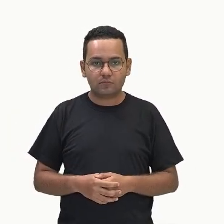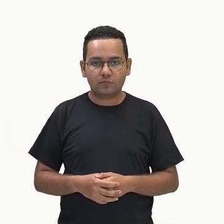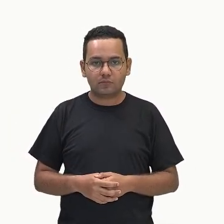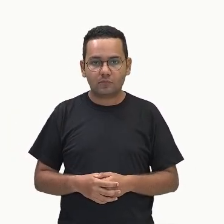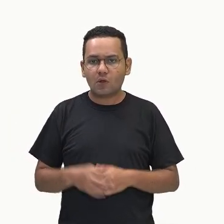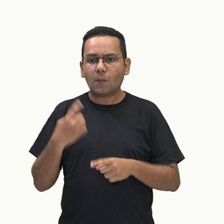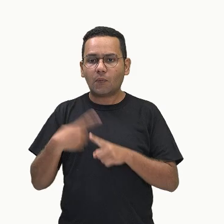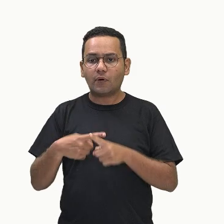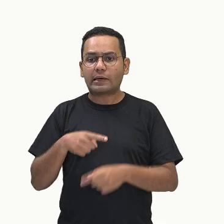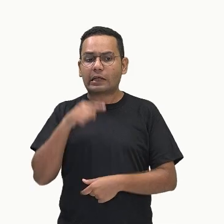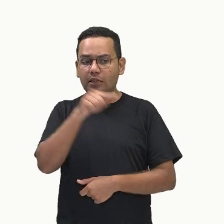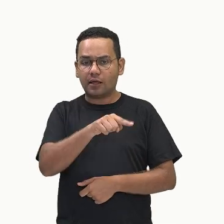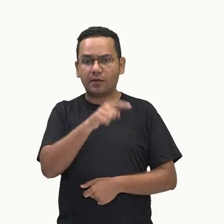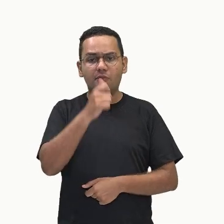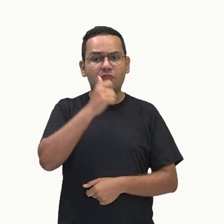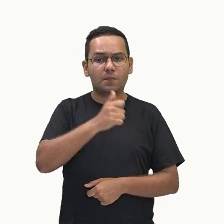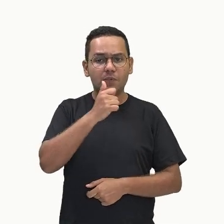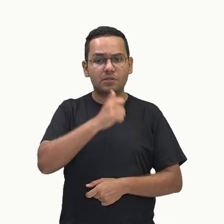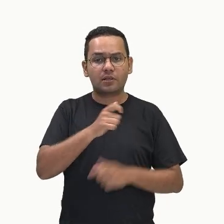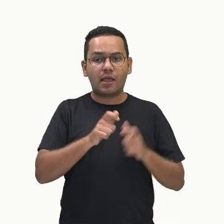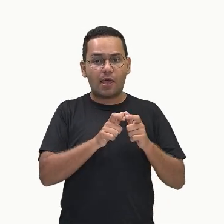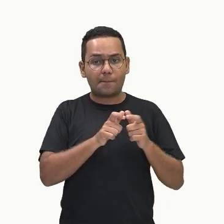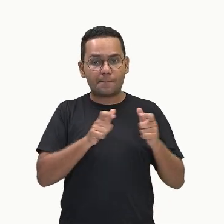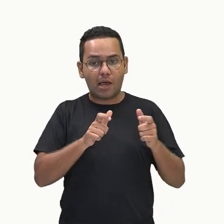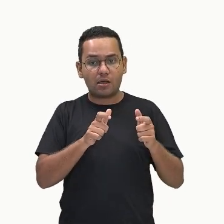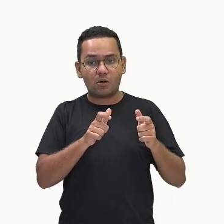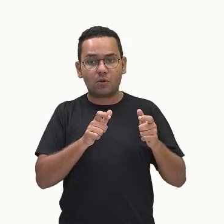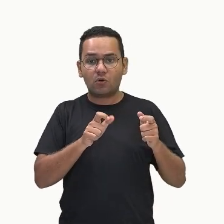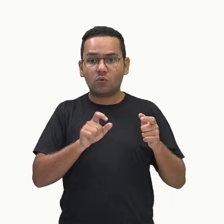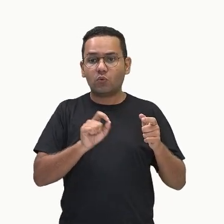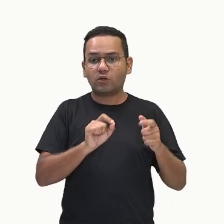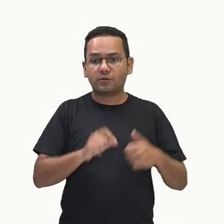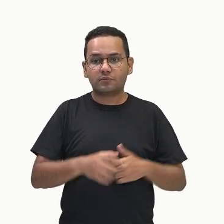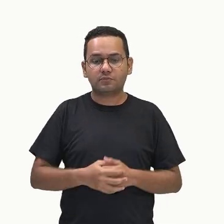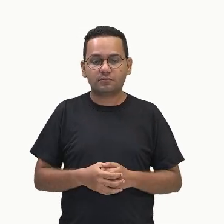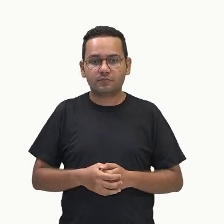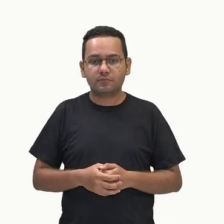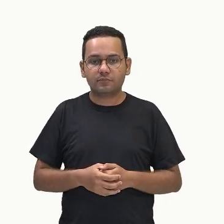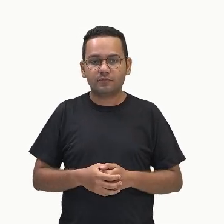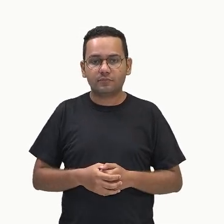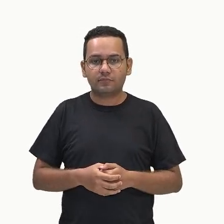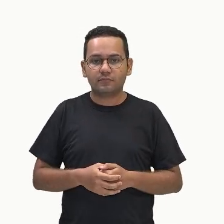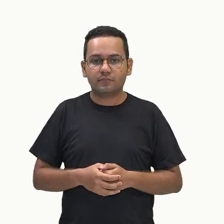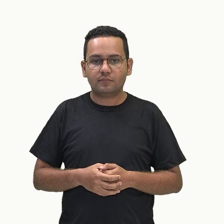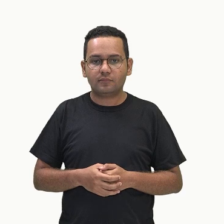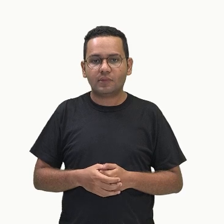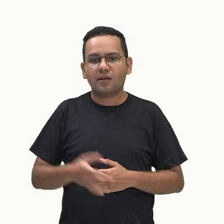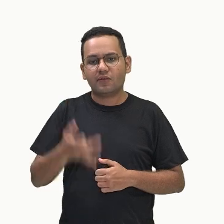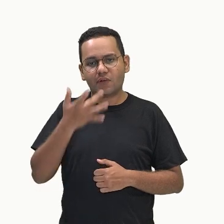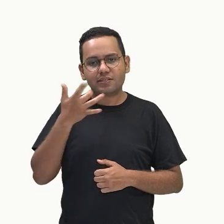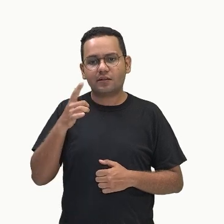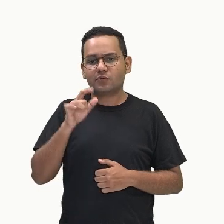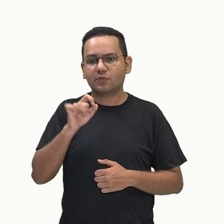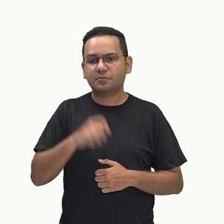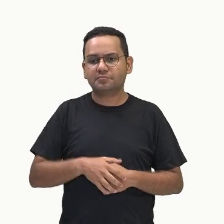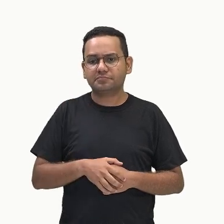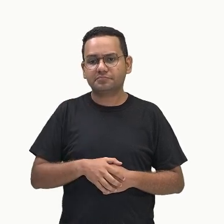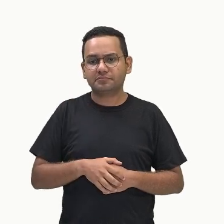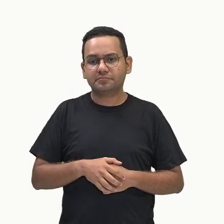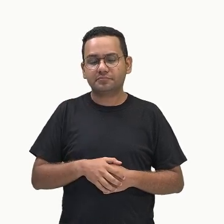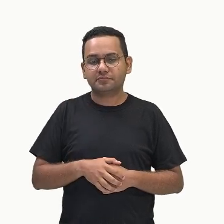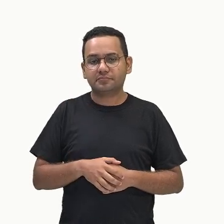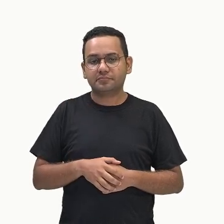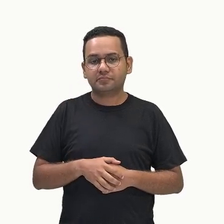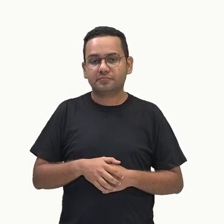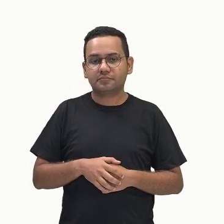pélvica feminina é maior para o quê? Para facilitar na hora da